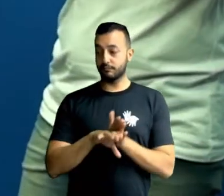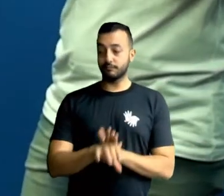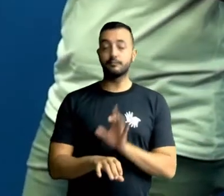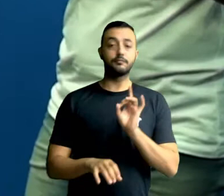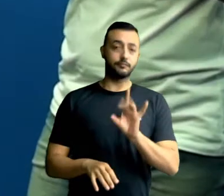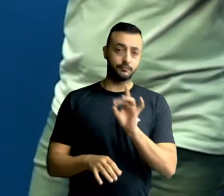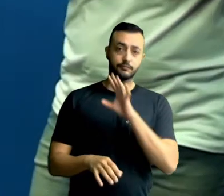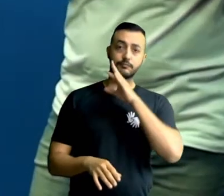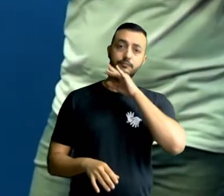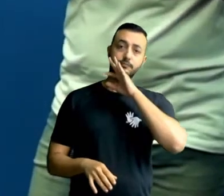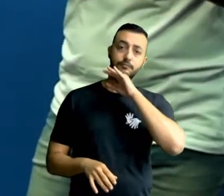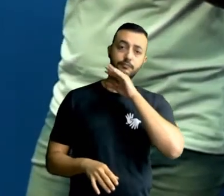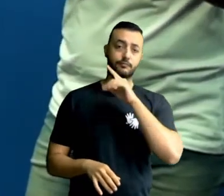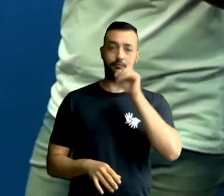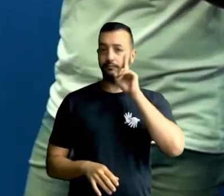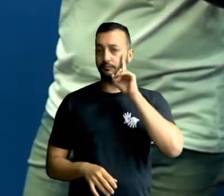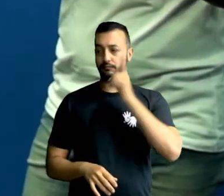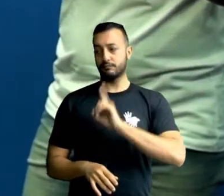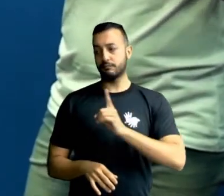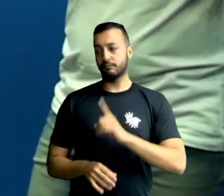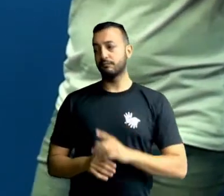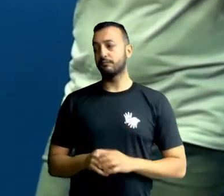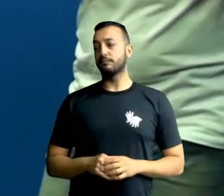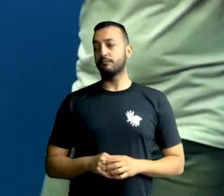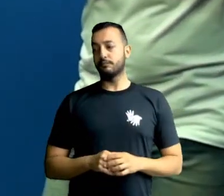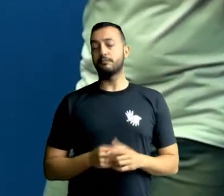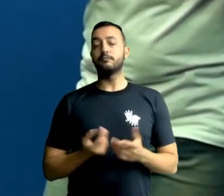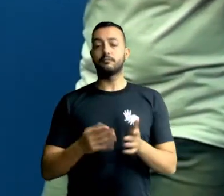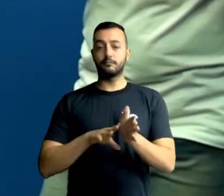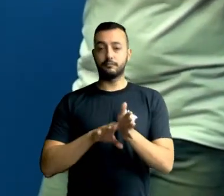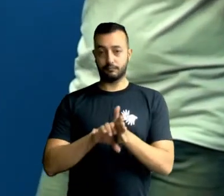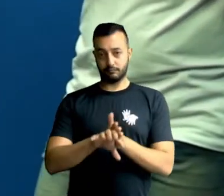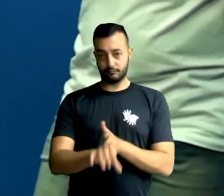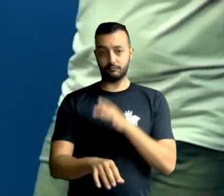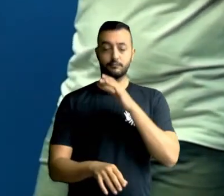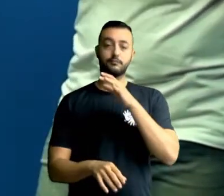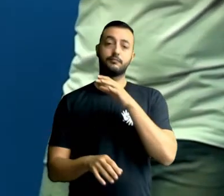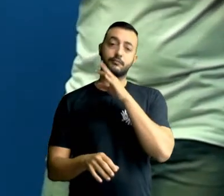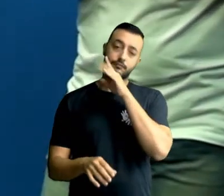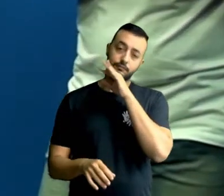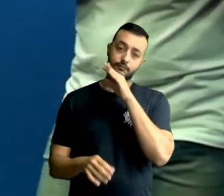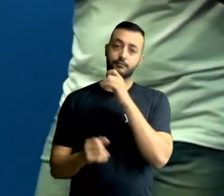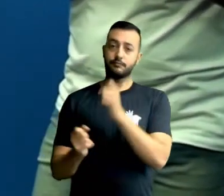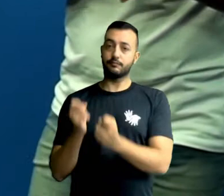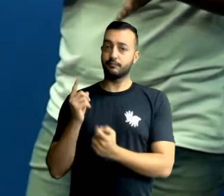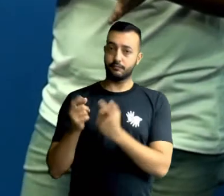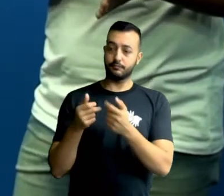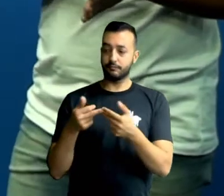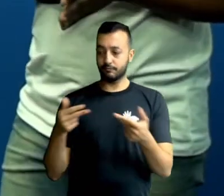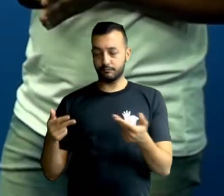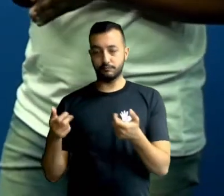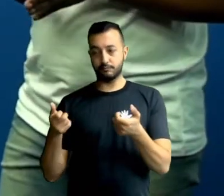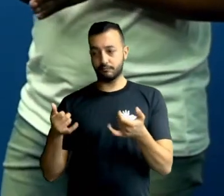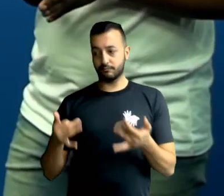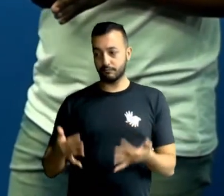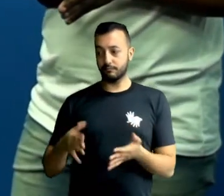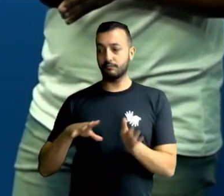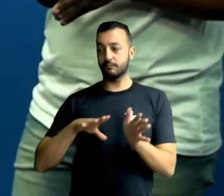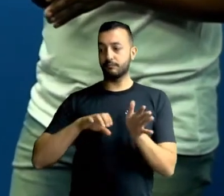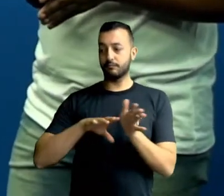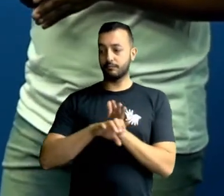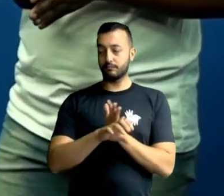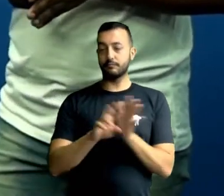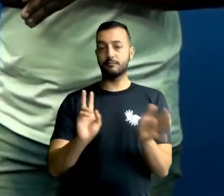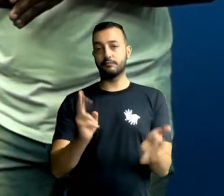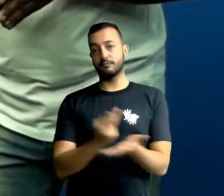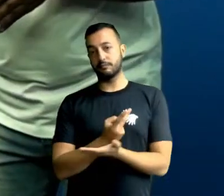bactérias não são somente ruins no nosso dia a dia. Sobre as bactérias ruins, mas especificamente o que eu quero falar hoje, são as